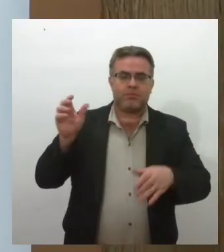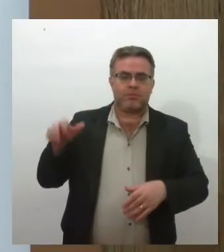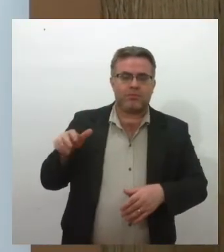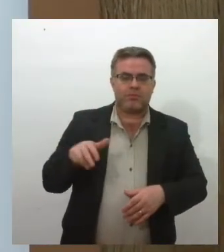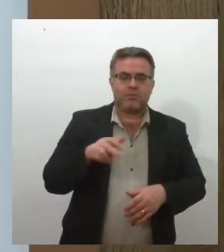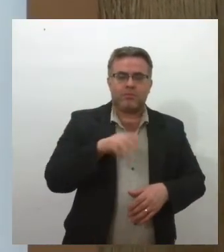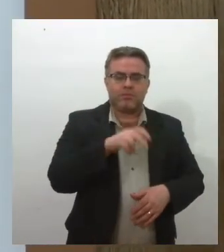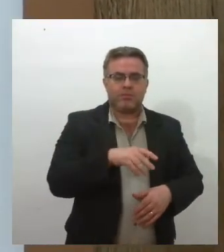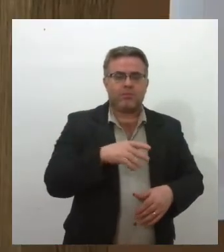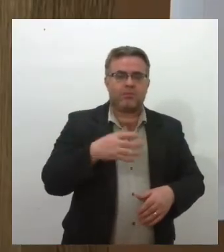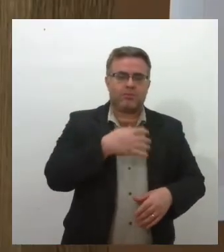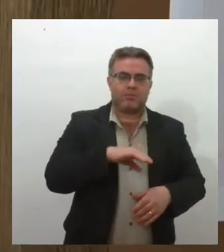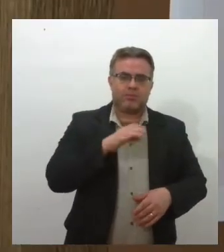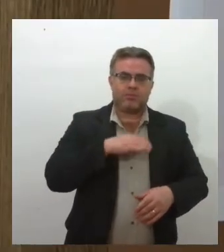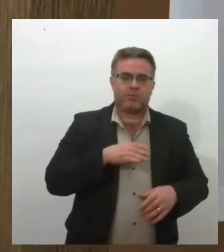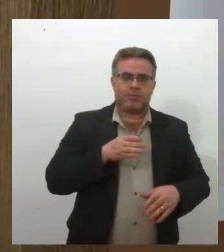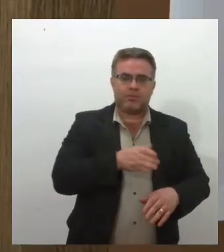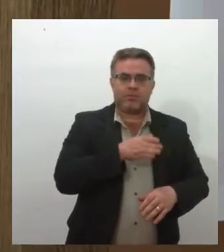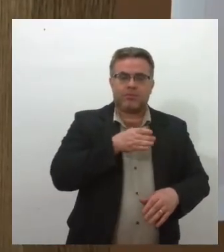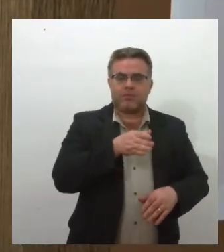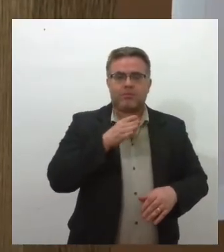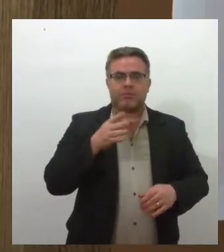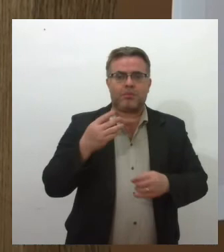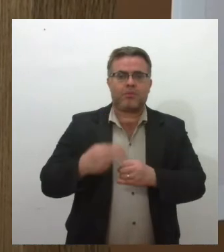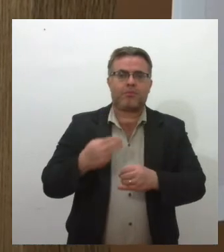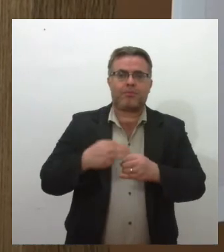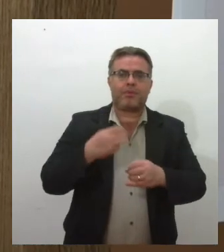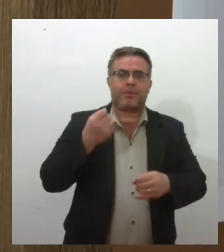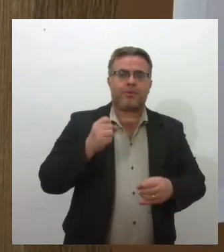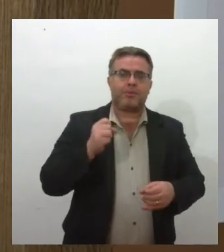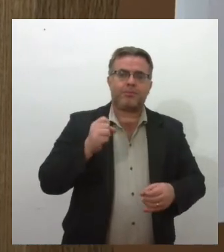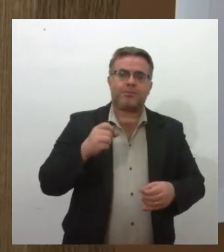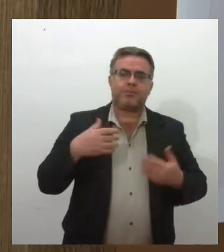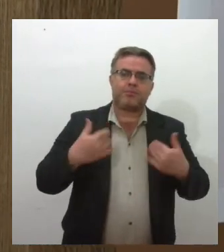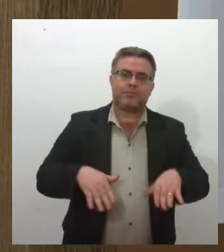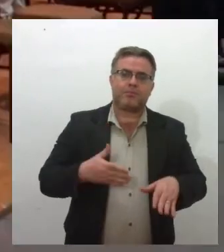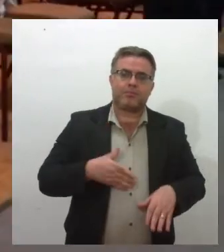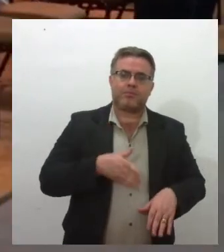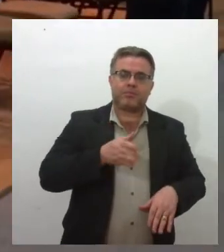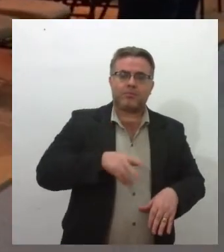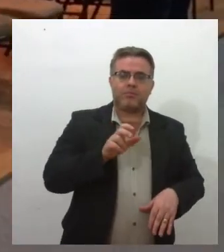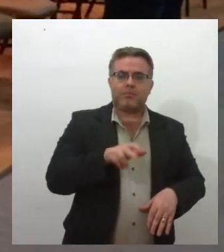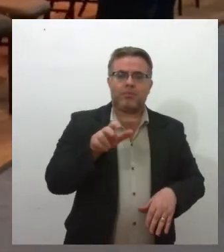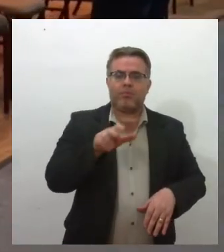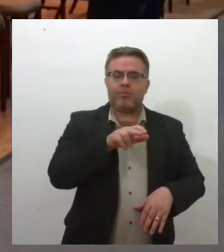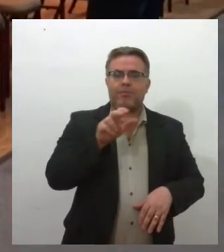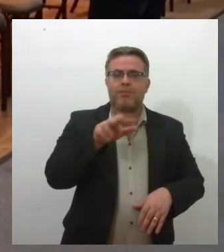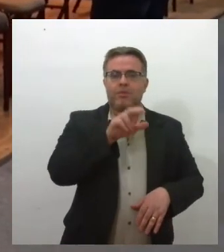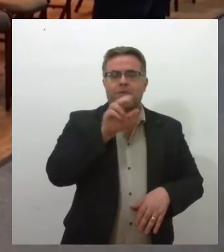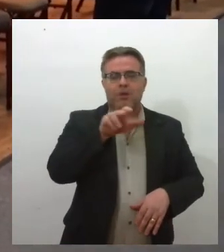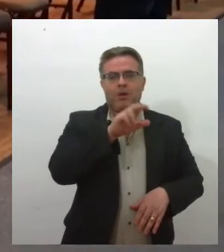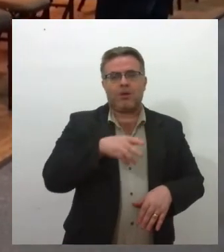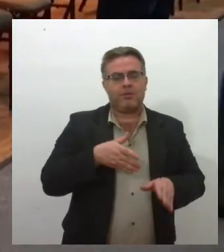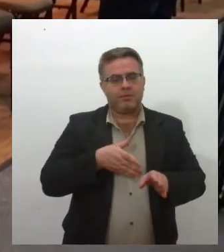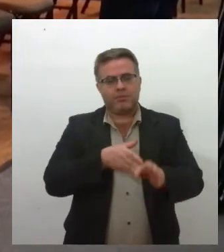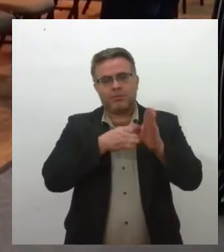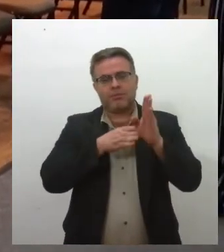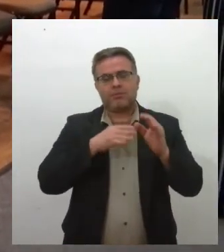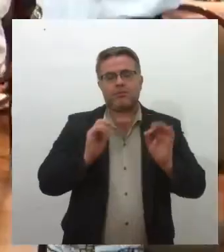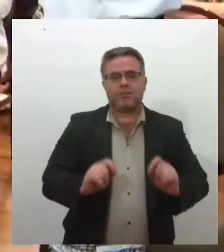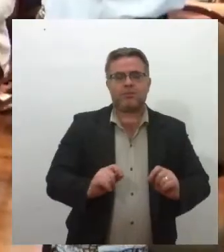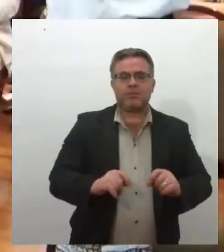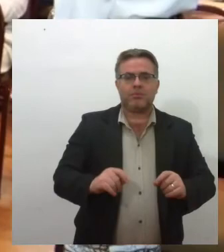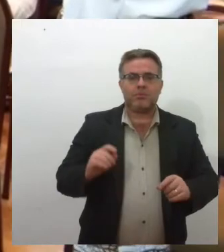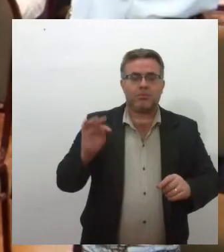Bahia e passando por 8 municípios sergipanos. Percurso que os religiosos esperam atrair todos os